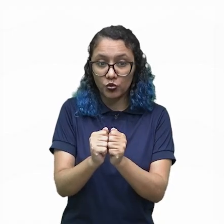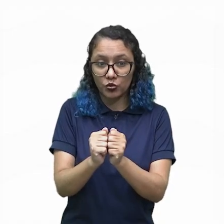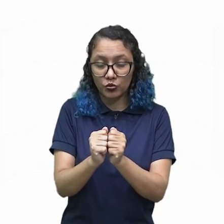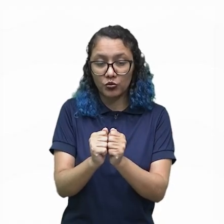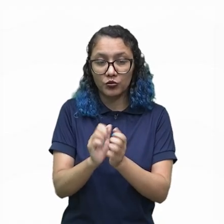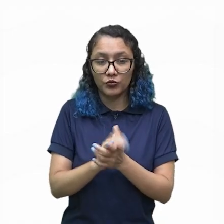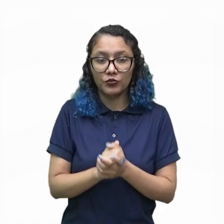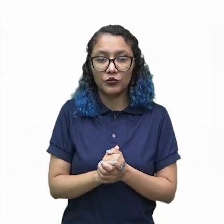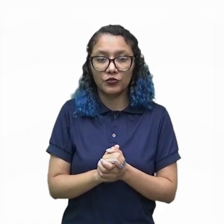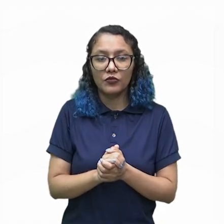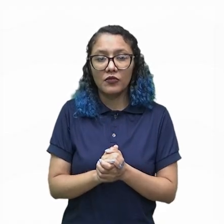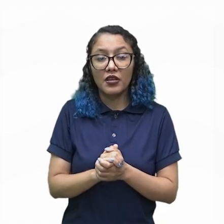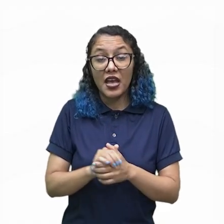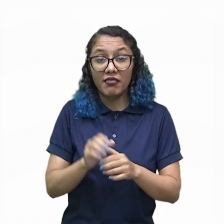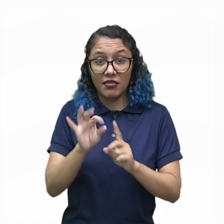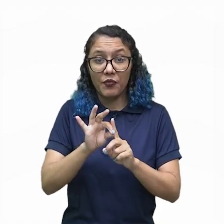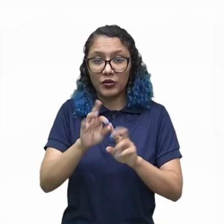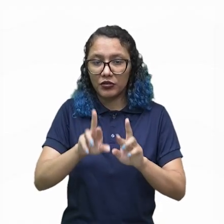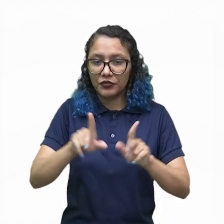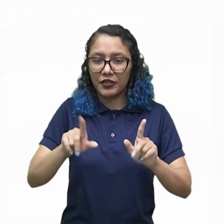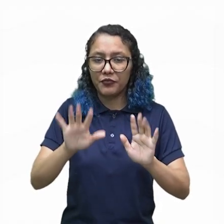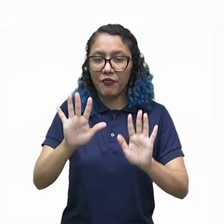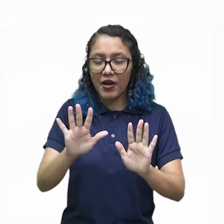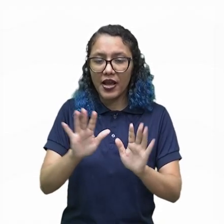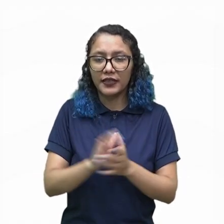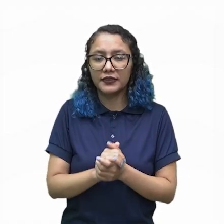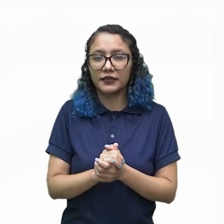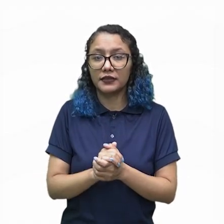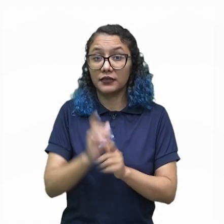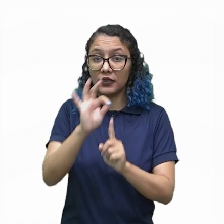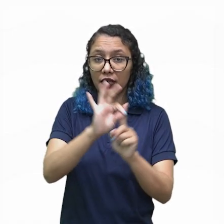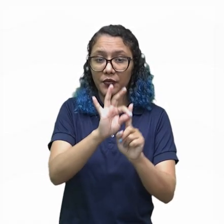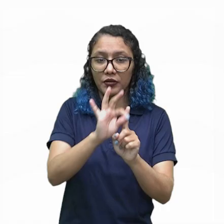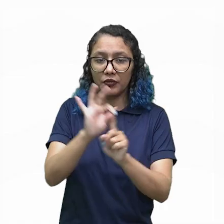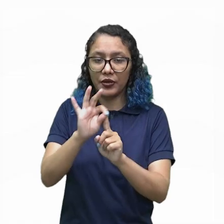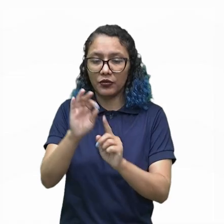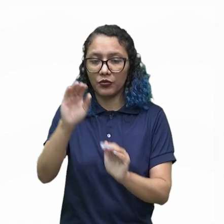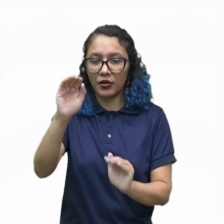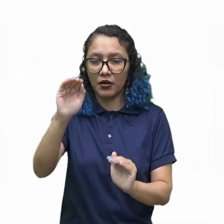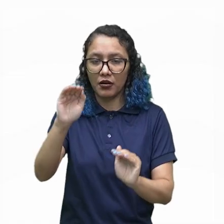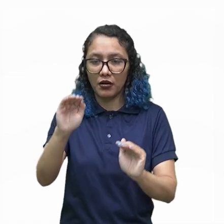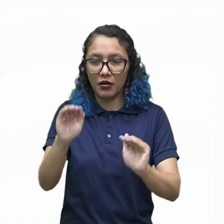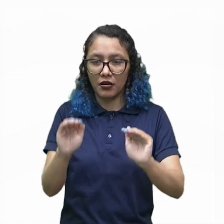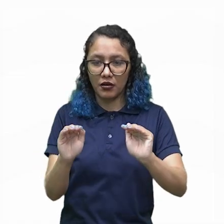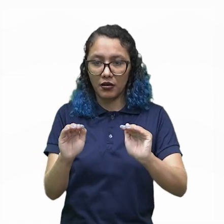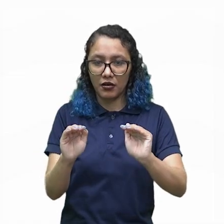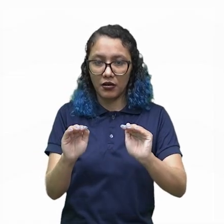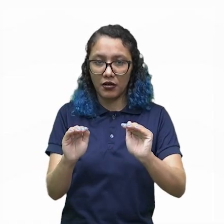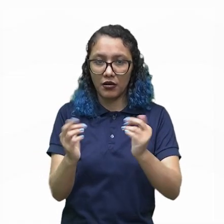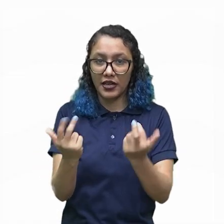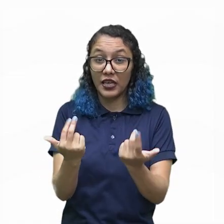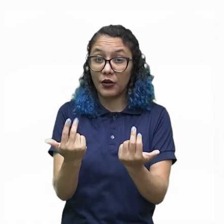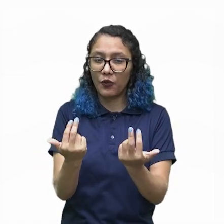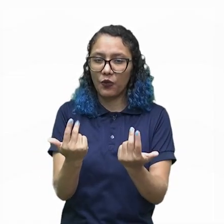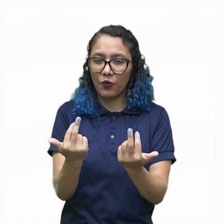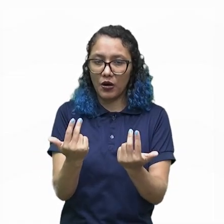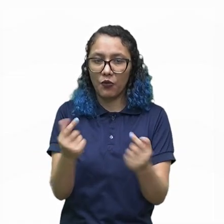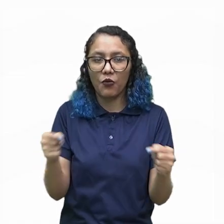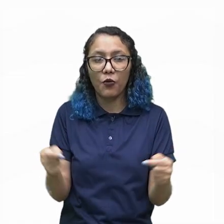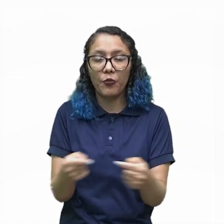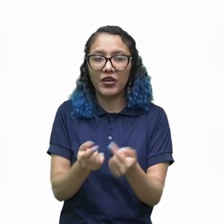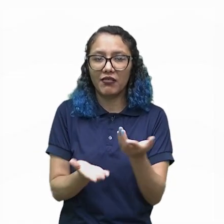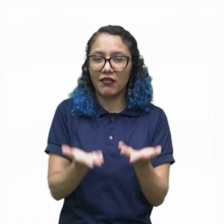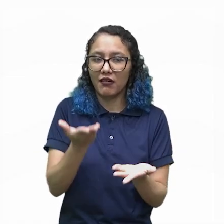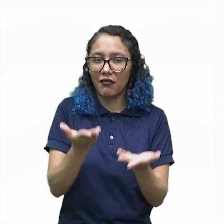diferentes. Só que vai chegar um ponto, né, que essas temperaturas vão se igualar. Isso se chama